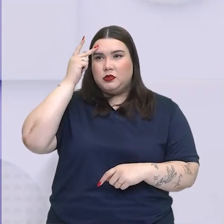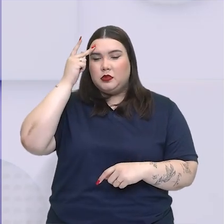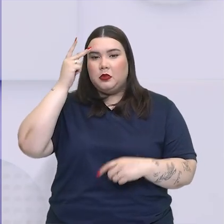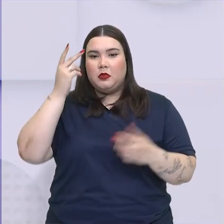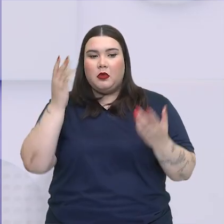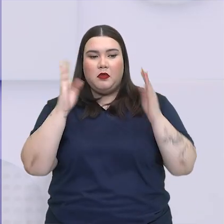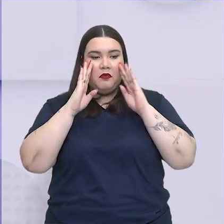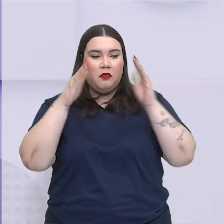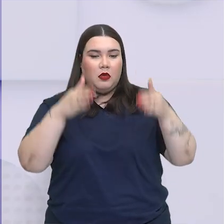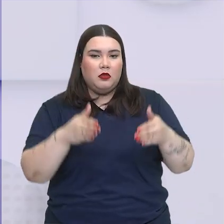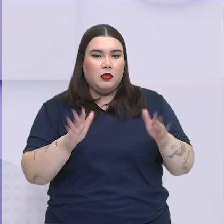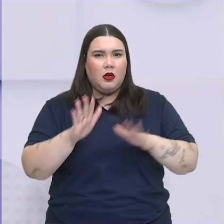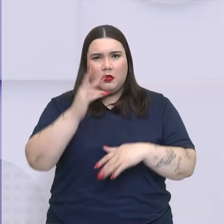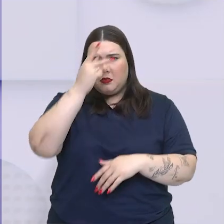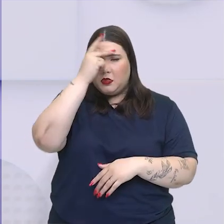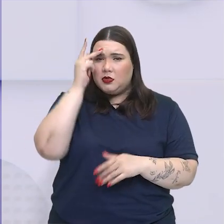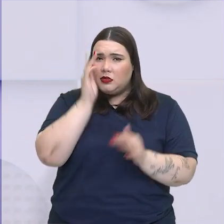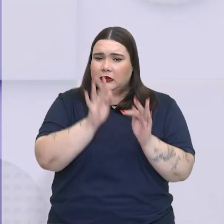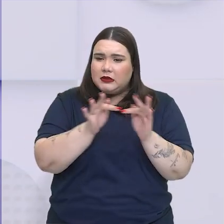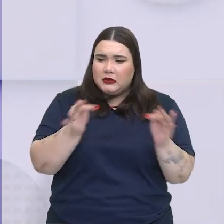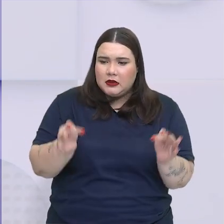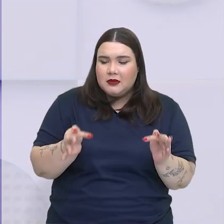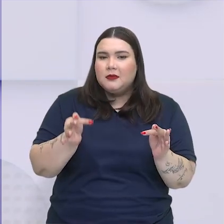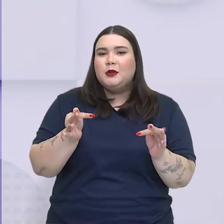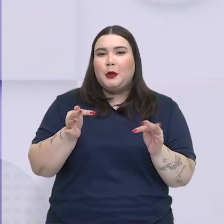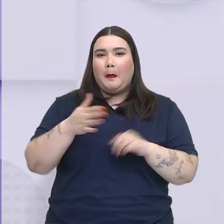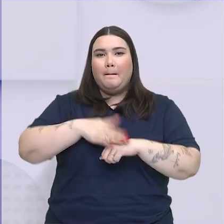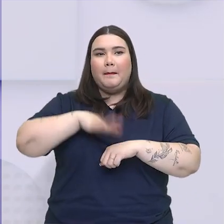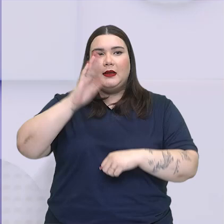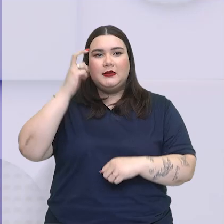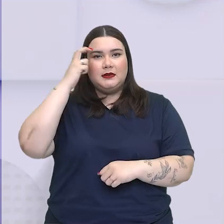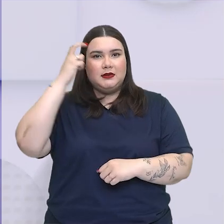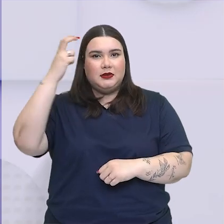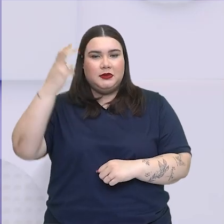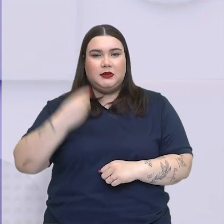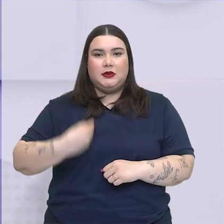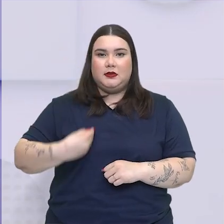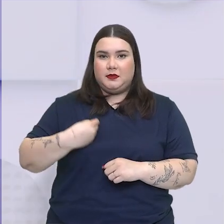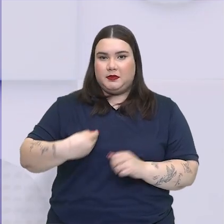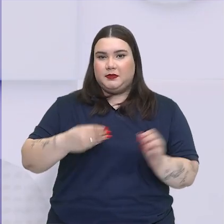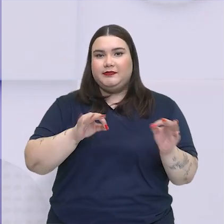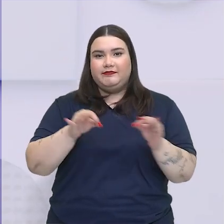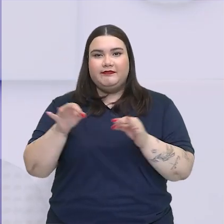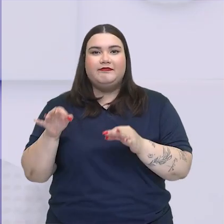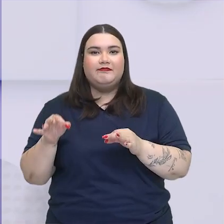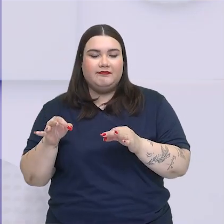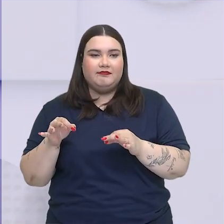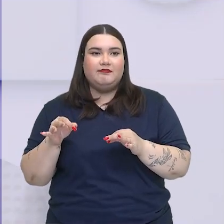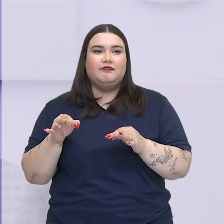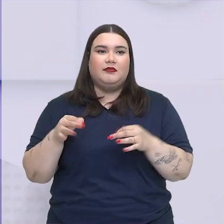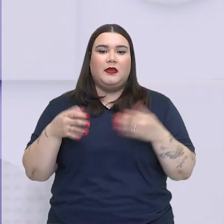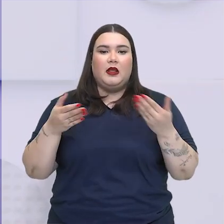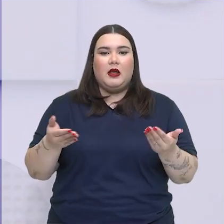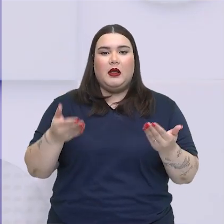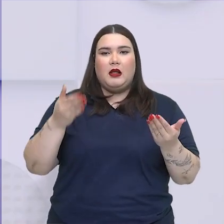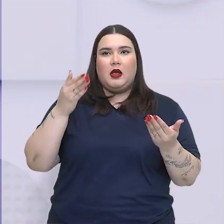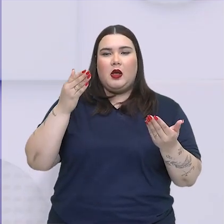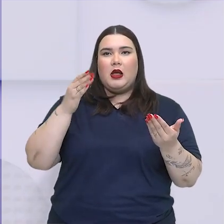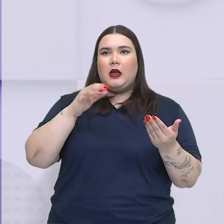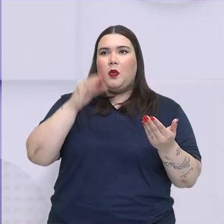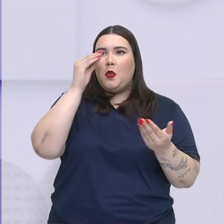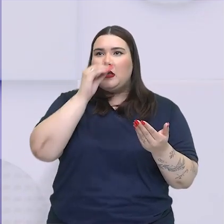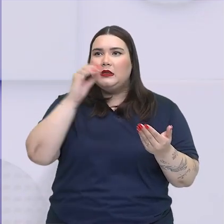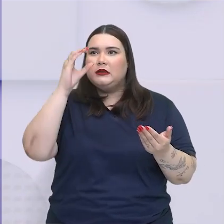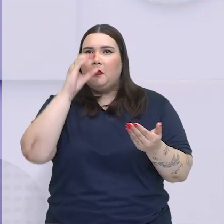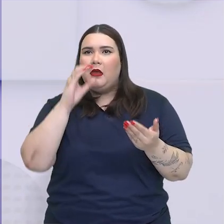das vezes, as pessoas mais simples são as que mais têm sabedoria nessa vida. E sabedoria não é uma